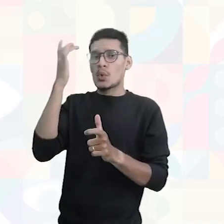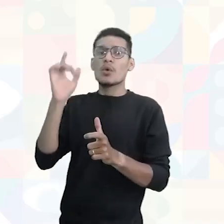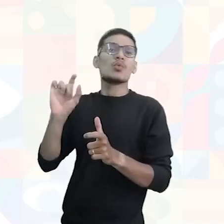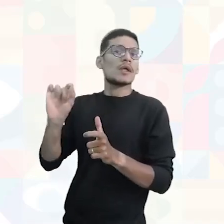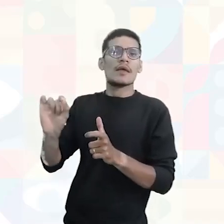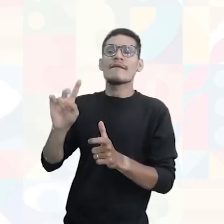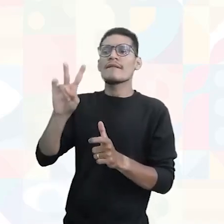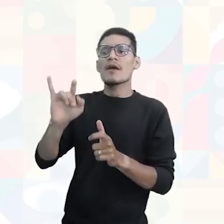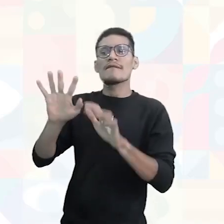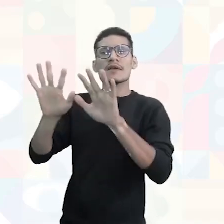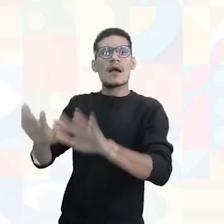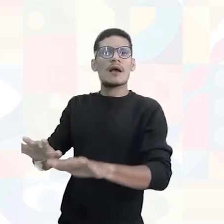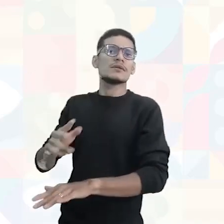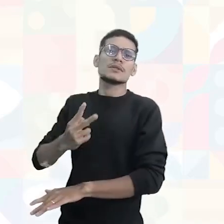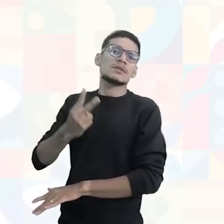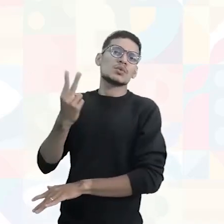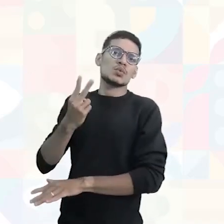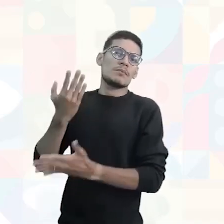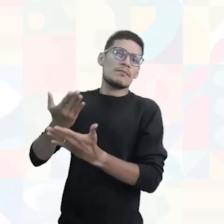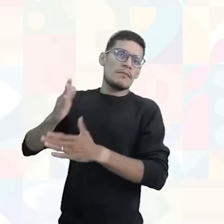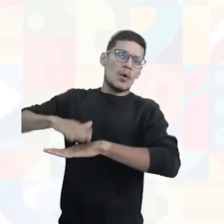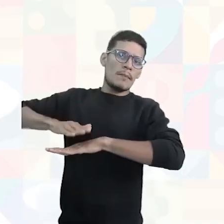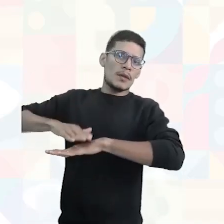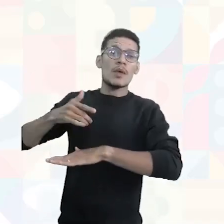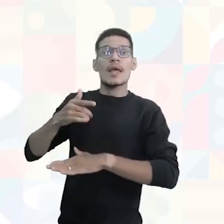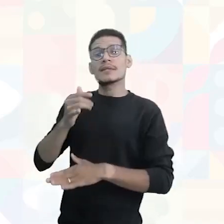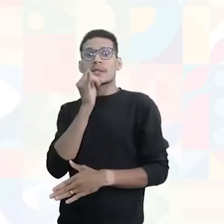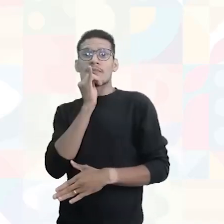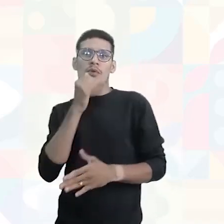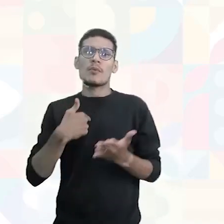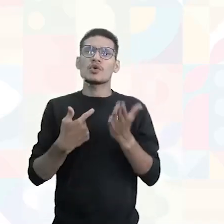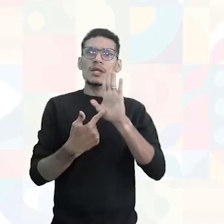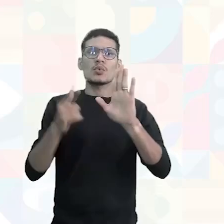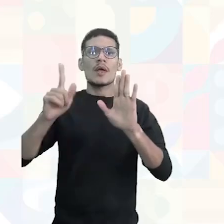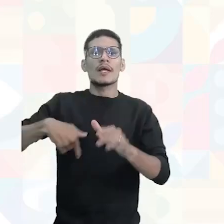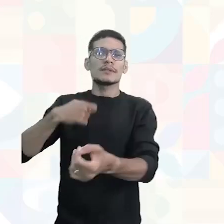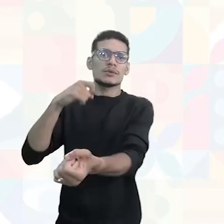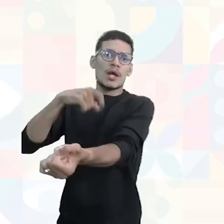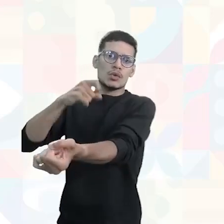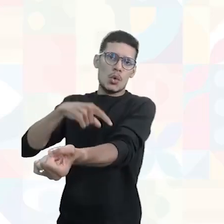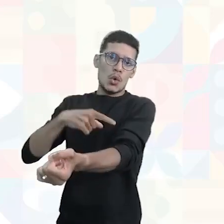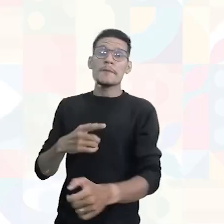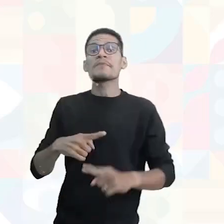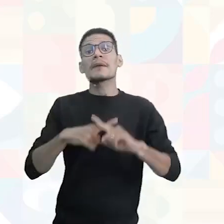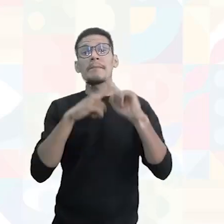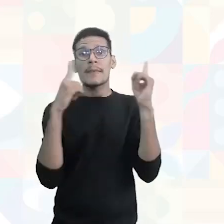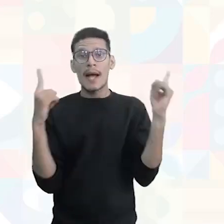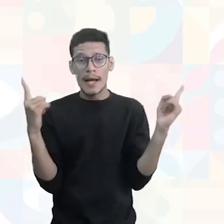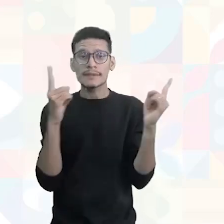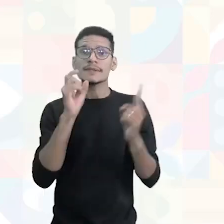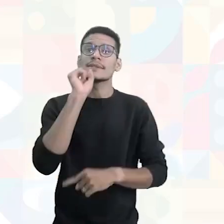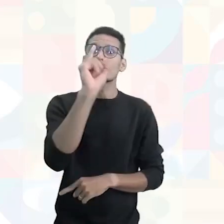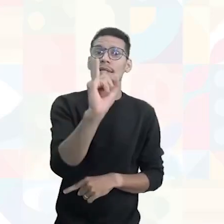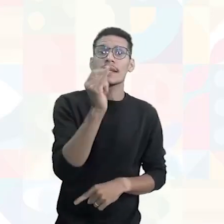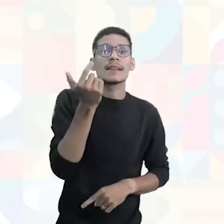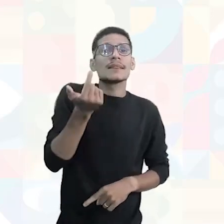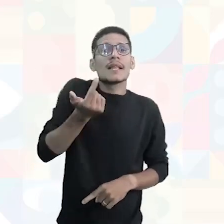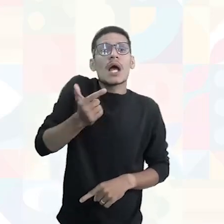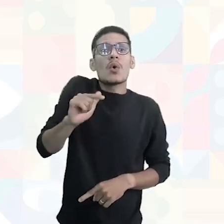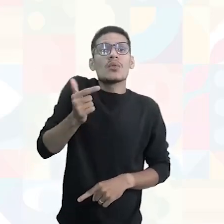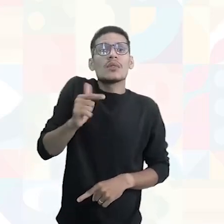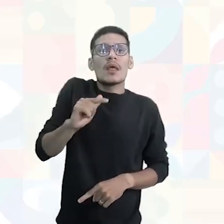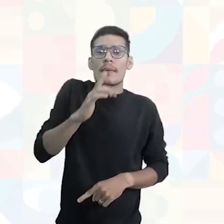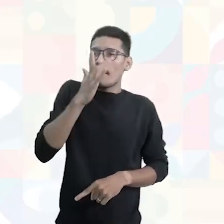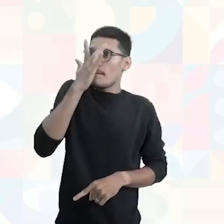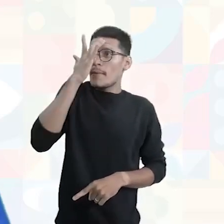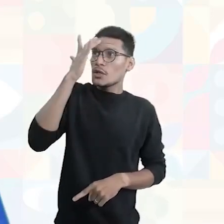ali para um segundo momento. E nesse caso, desse exemplo que eu estou dando, seria o doador de sangue. Agora, não tendo pessoas